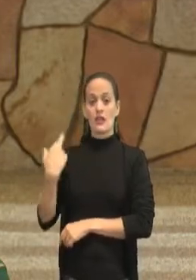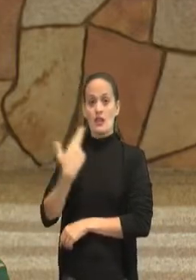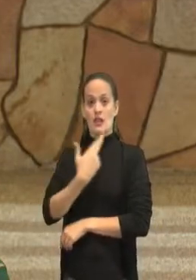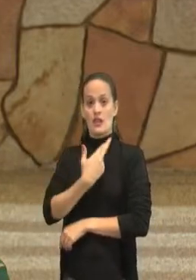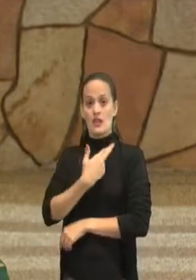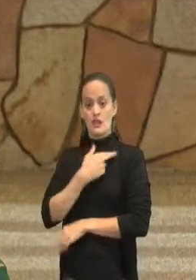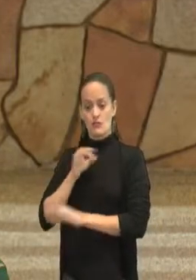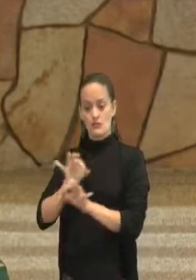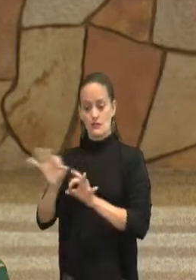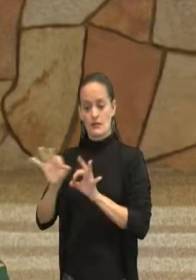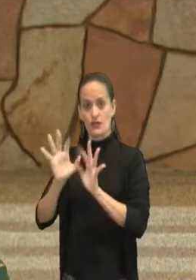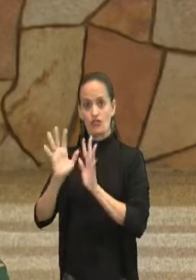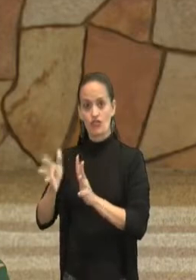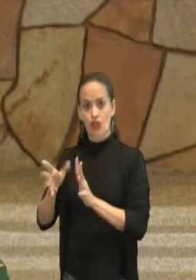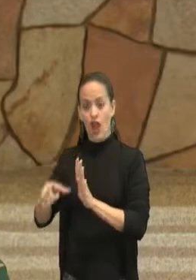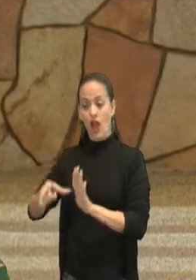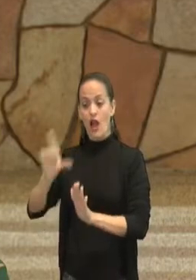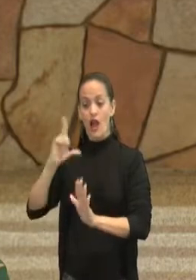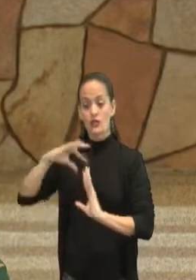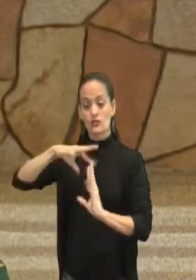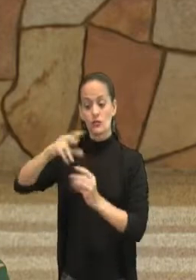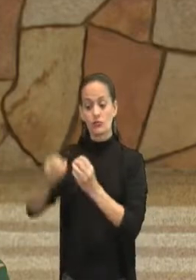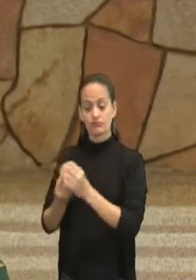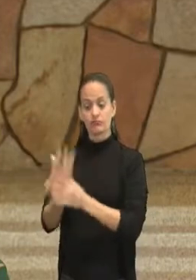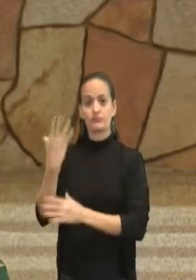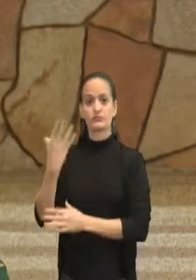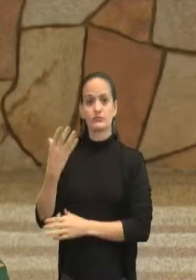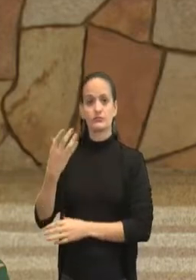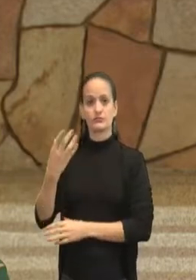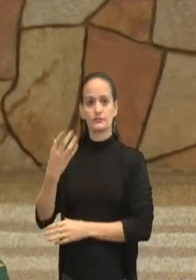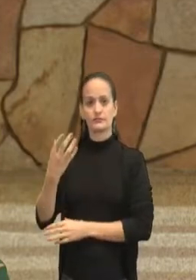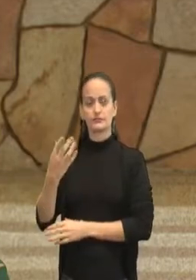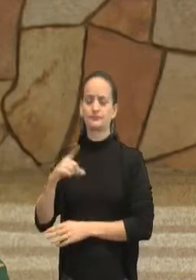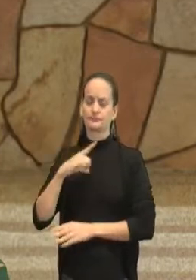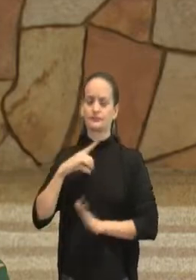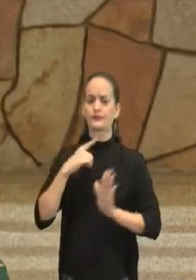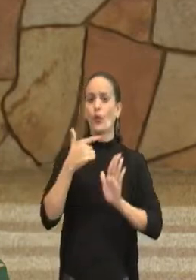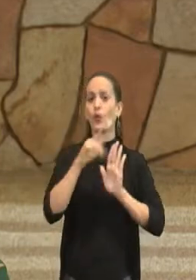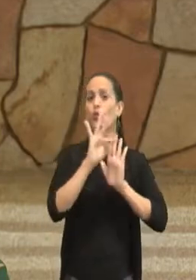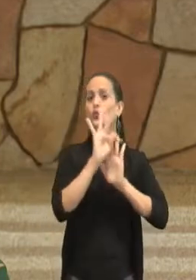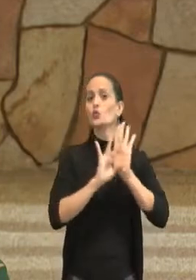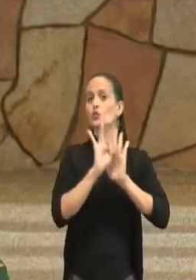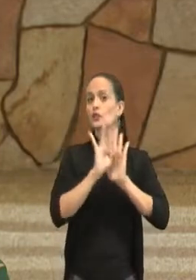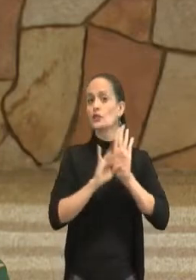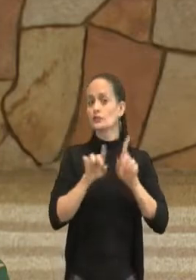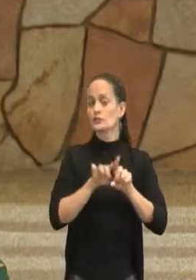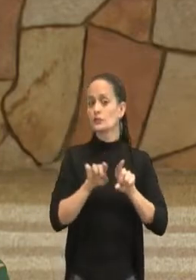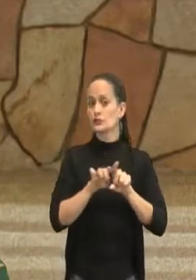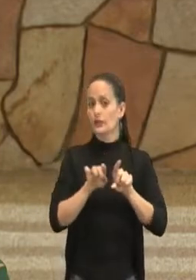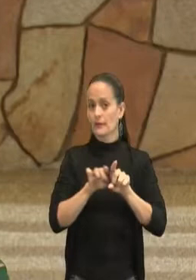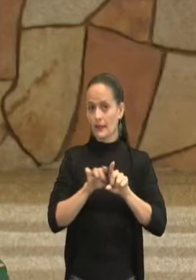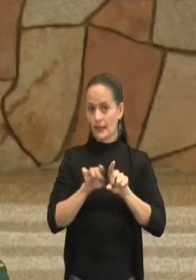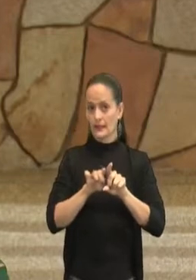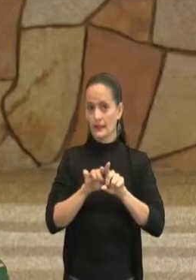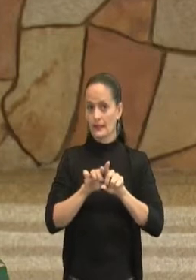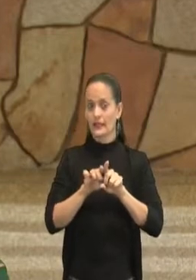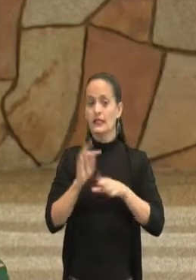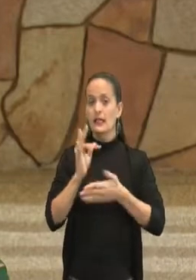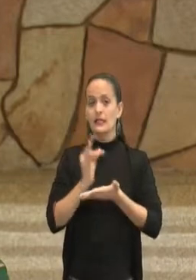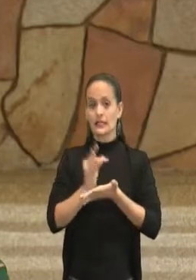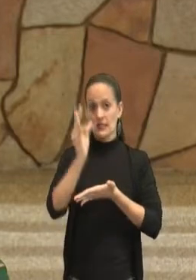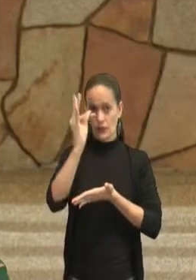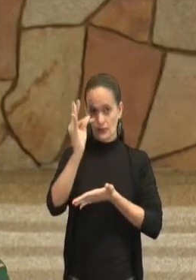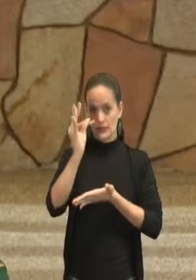desde a fundação do mundo. Temos ainda outro texto, segunda carta aos Tessalonicenses, capítulo 2,